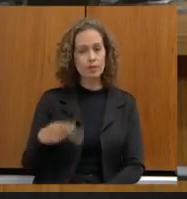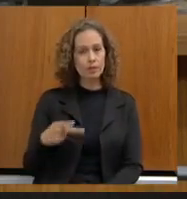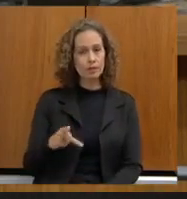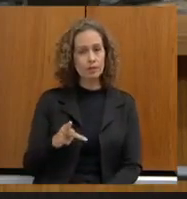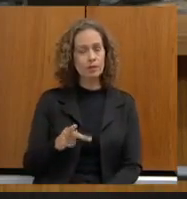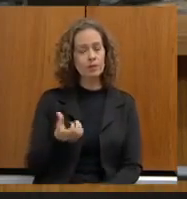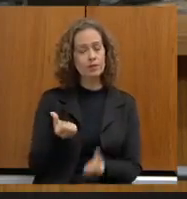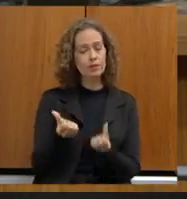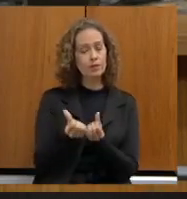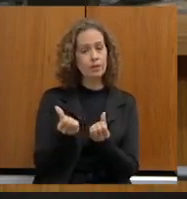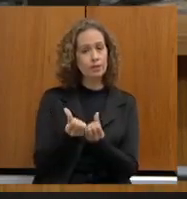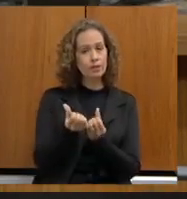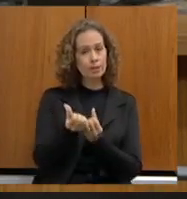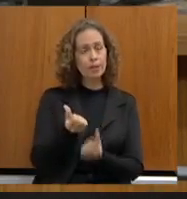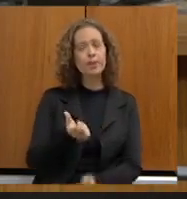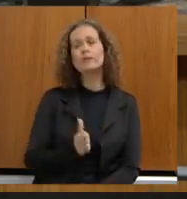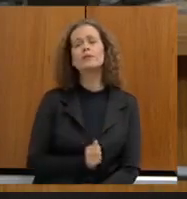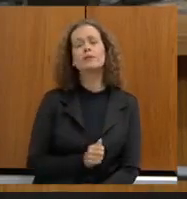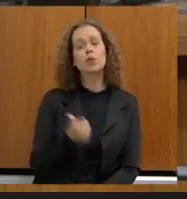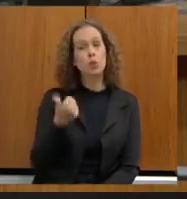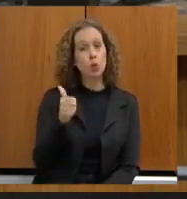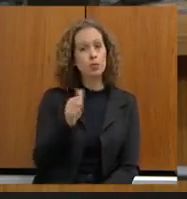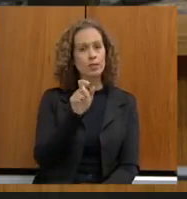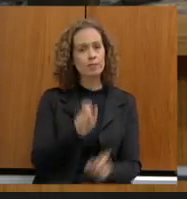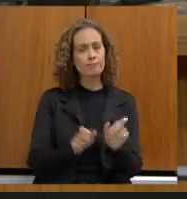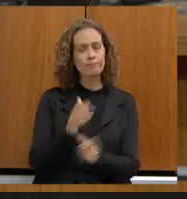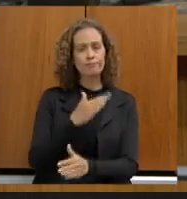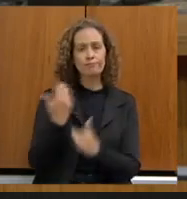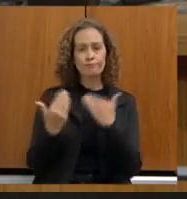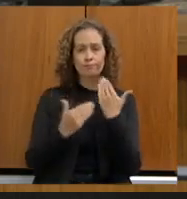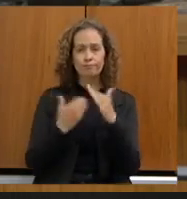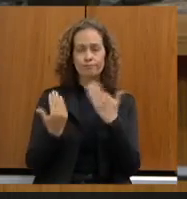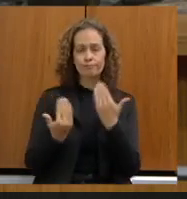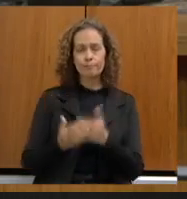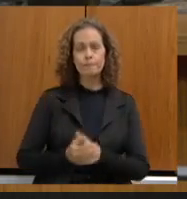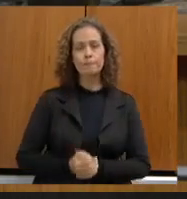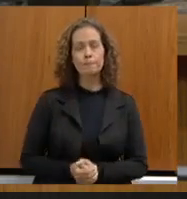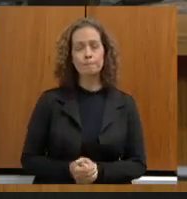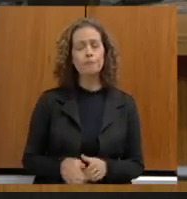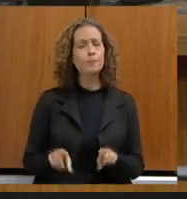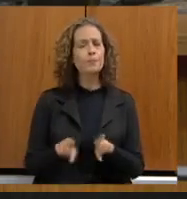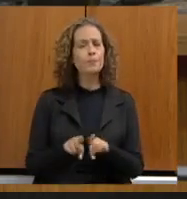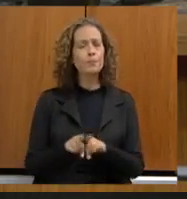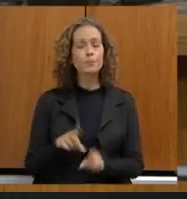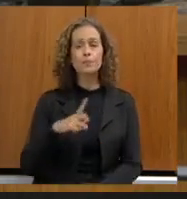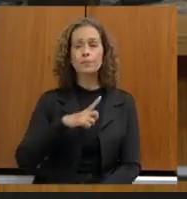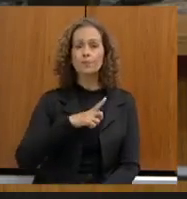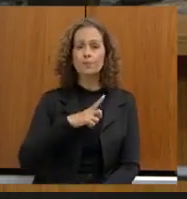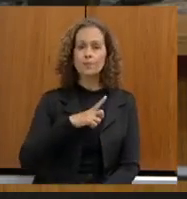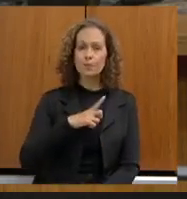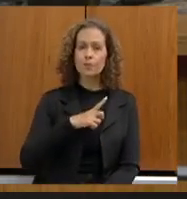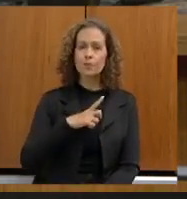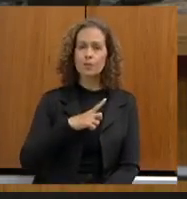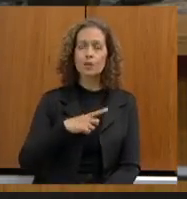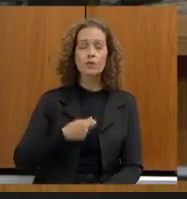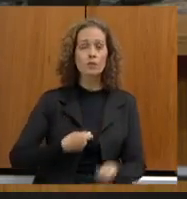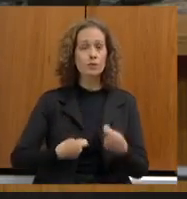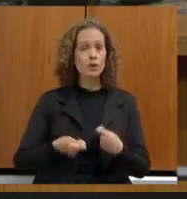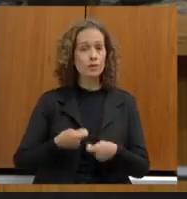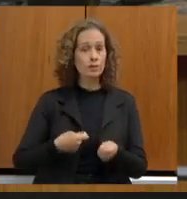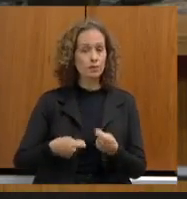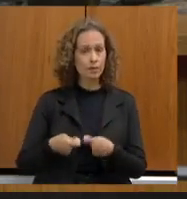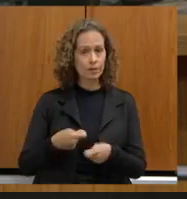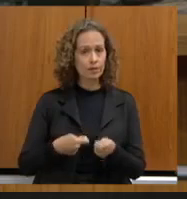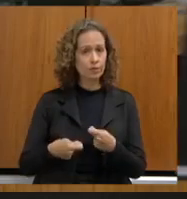semestre 11 óbitos sendo que também houve um administrativo